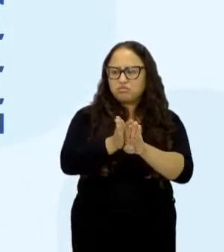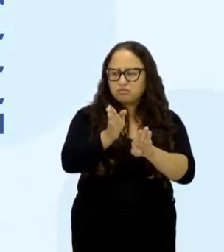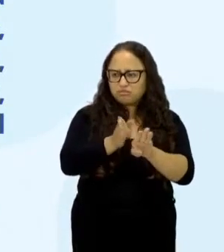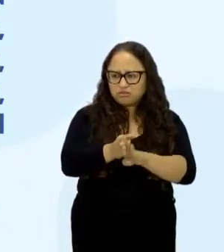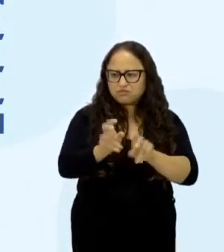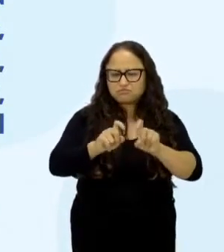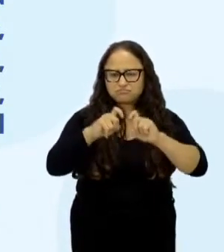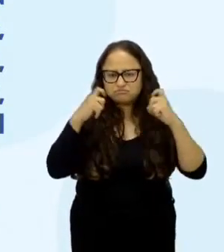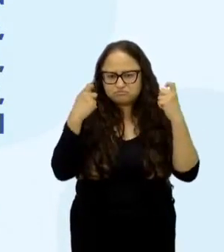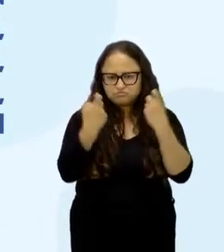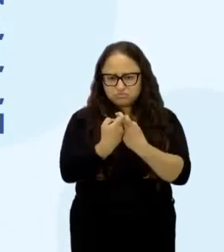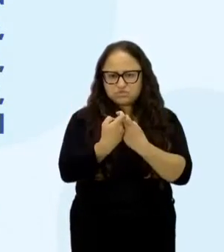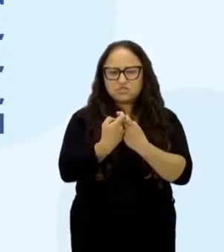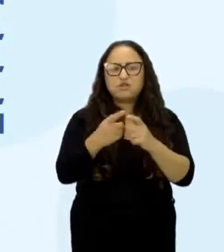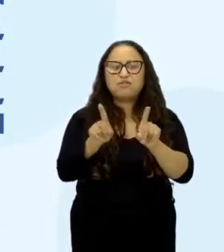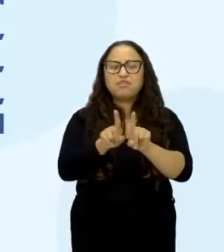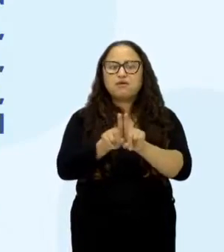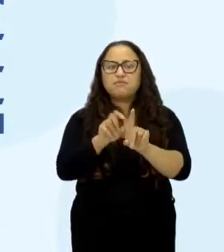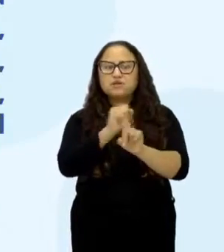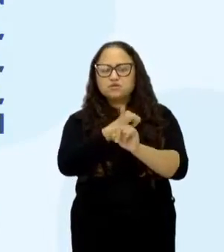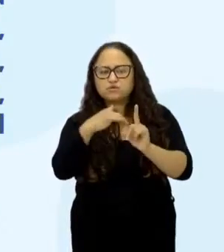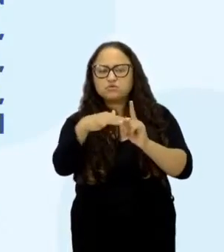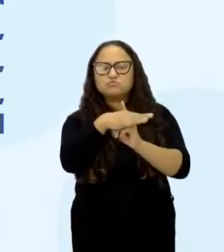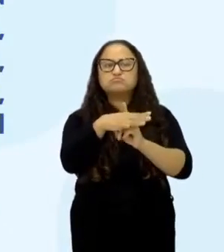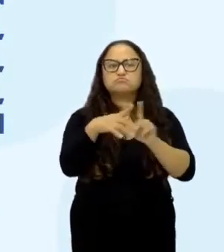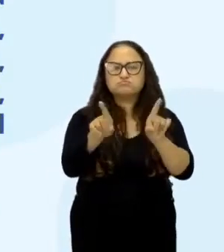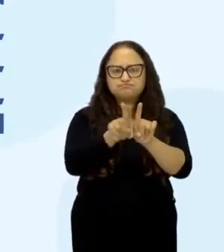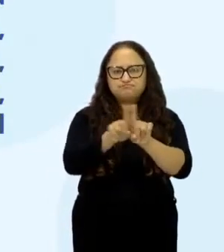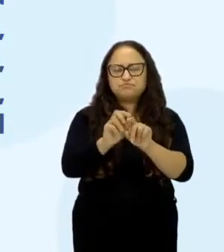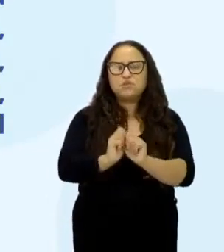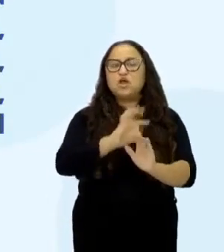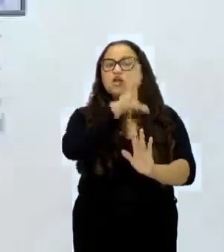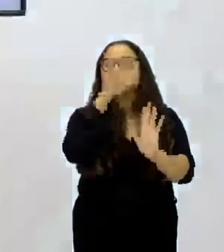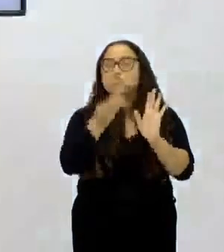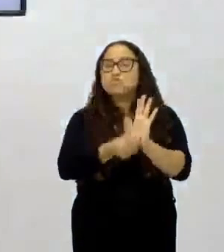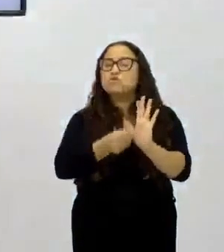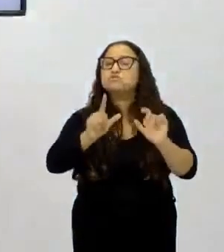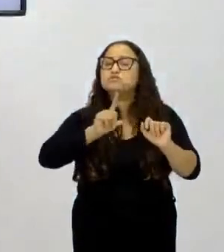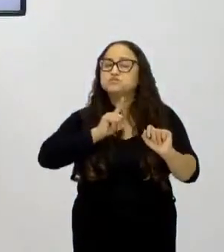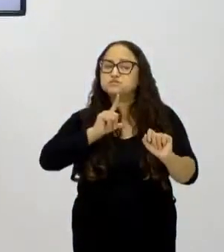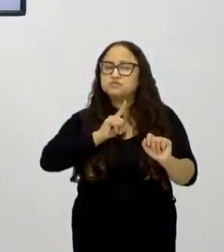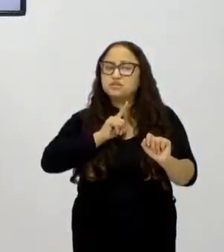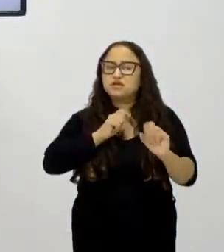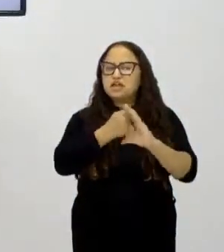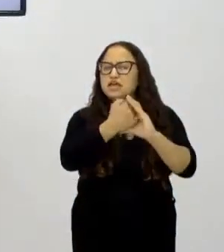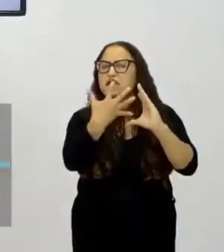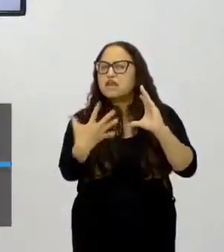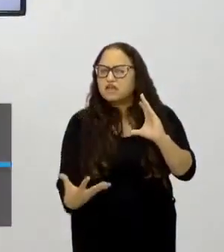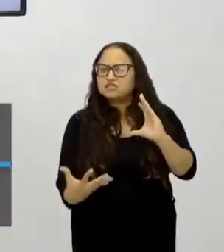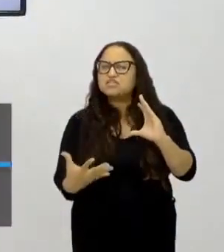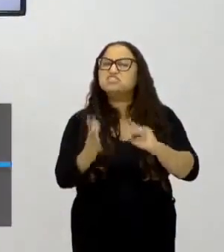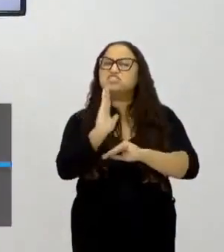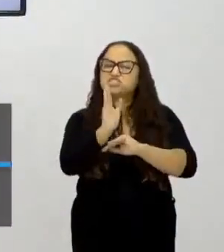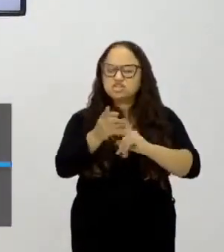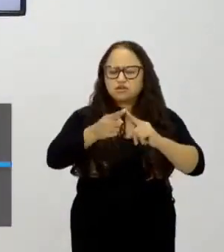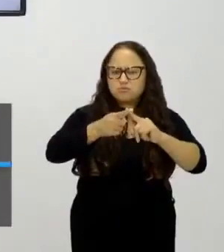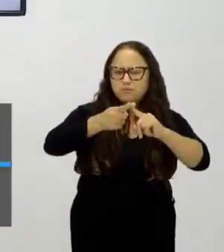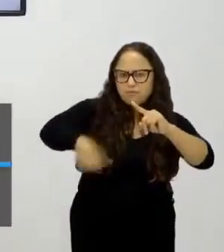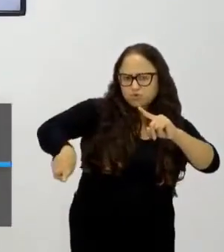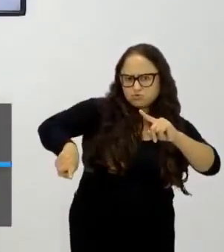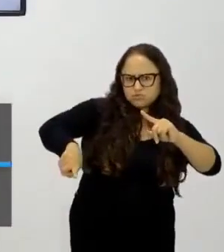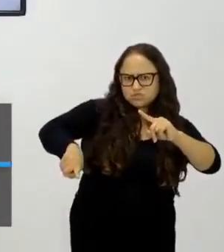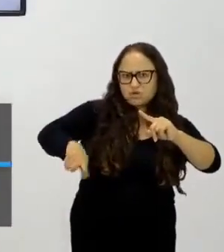and social condition, a condição social. Então, todas essas daí, elas são prohibited ground, ou